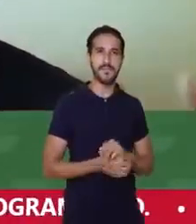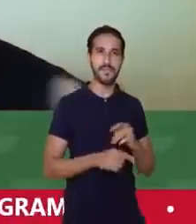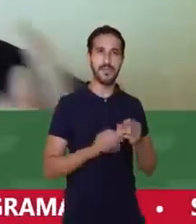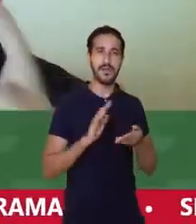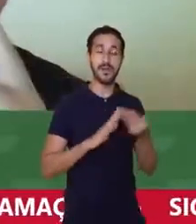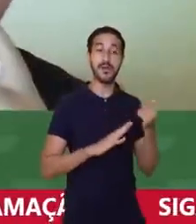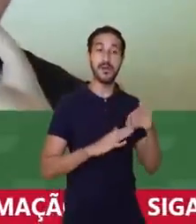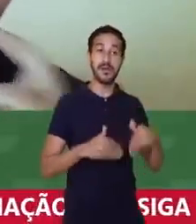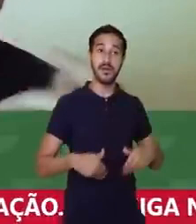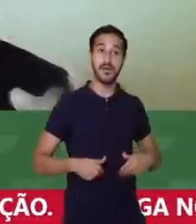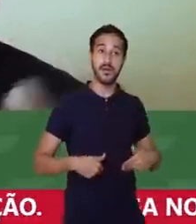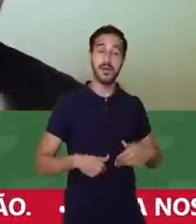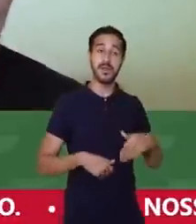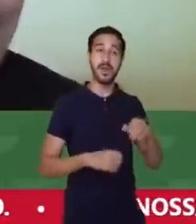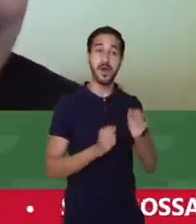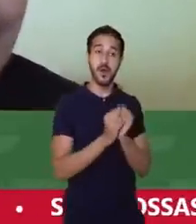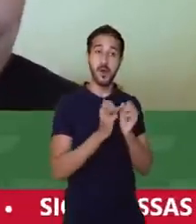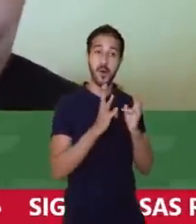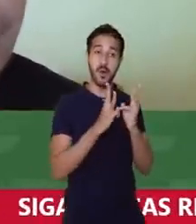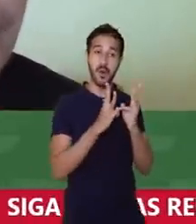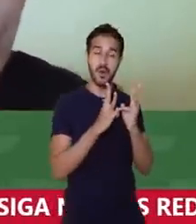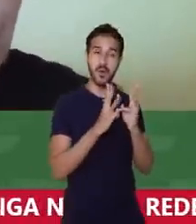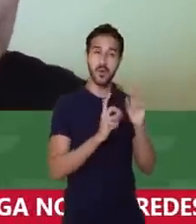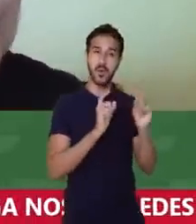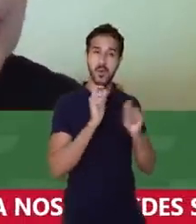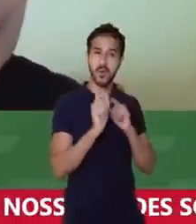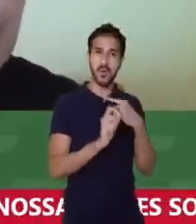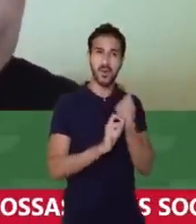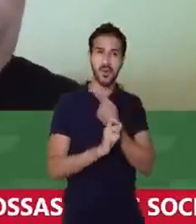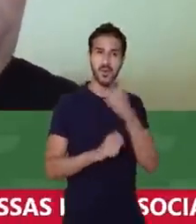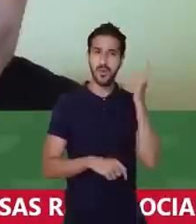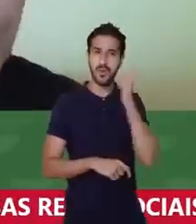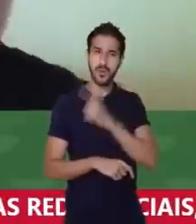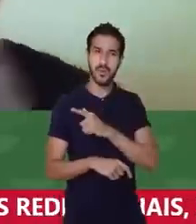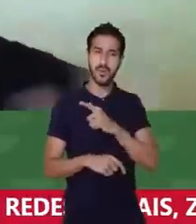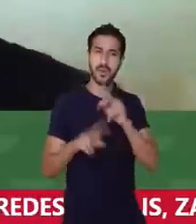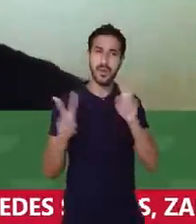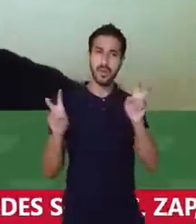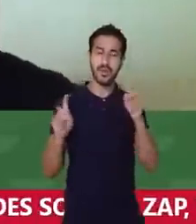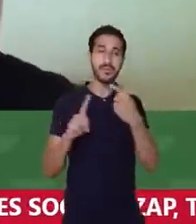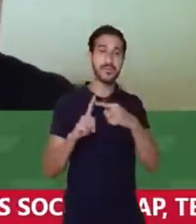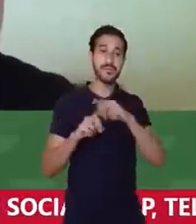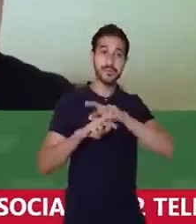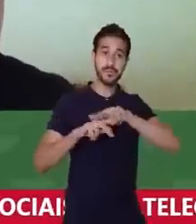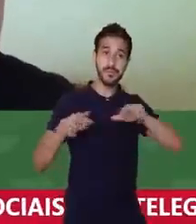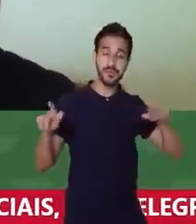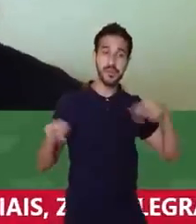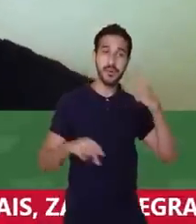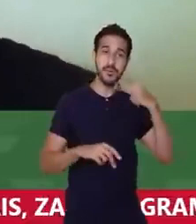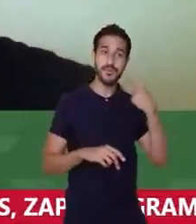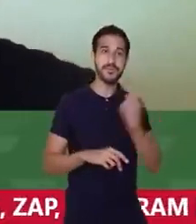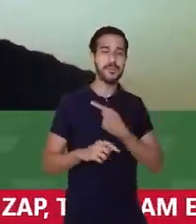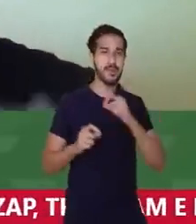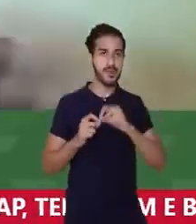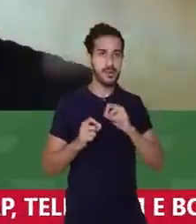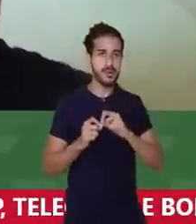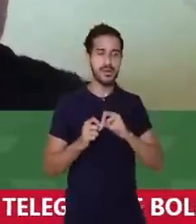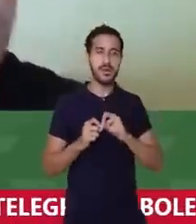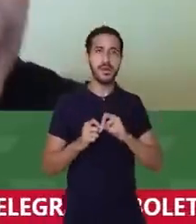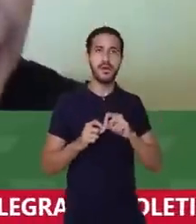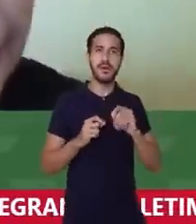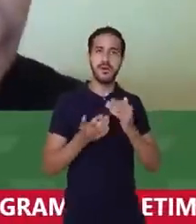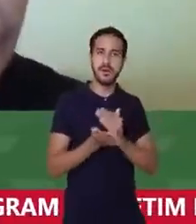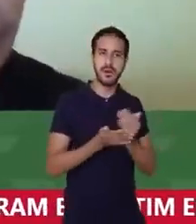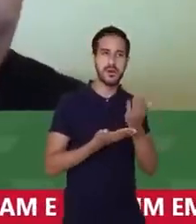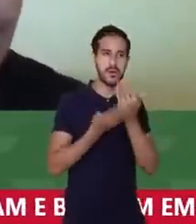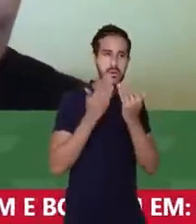saímos do mapa da fome da ONU, por que nós conseguimos isso? Por uma série de políticas, que ia desde